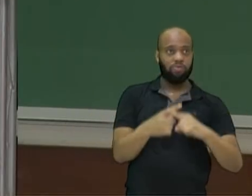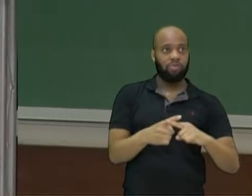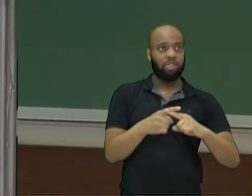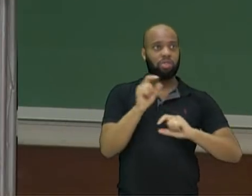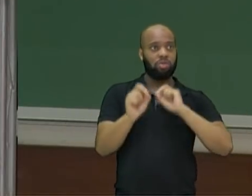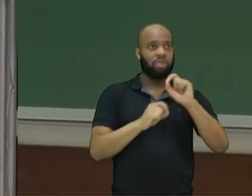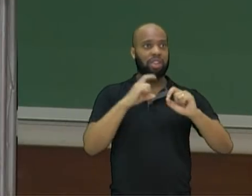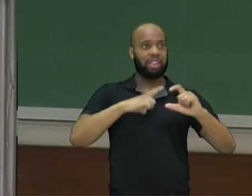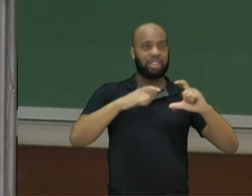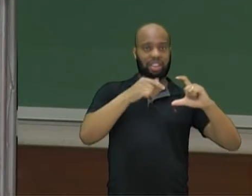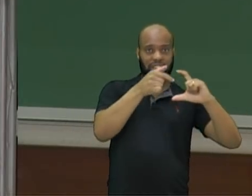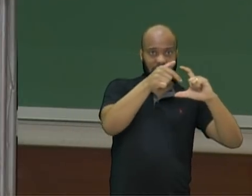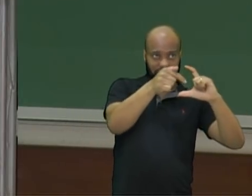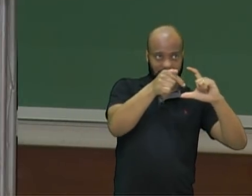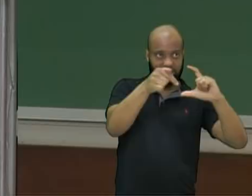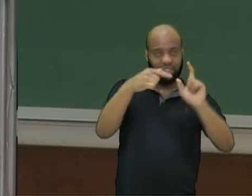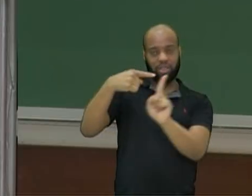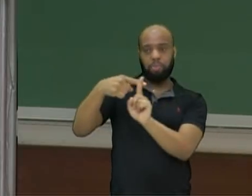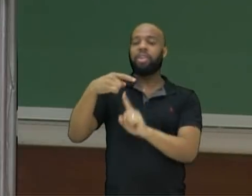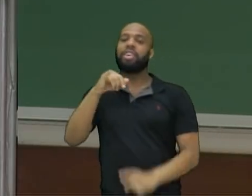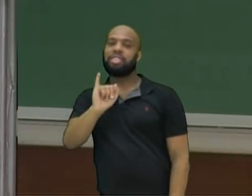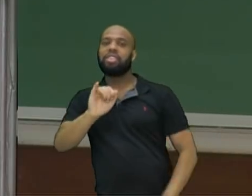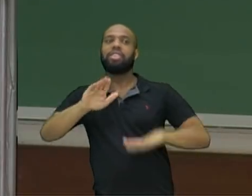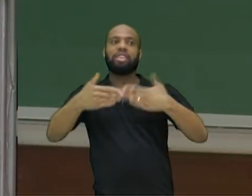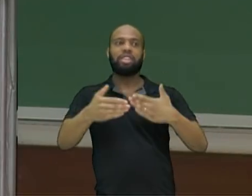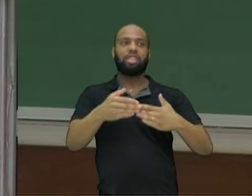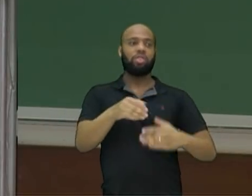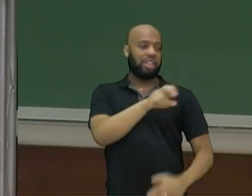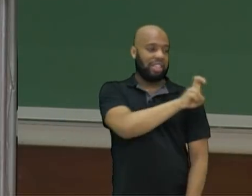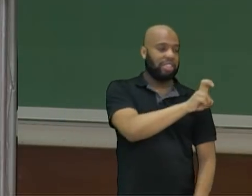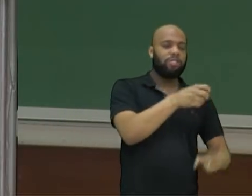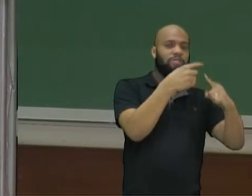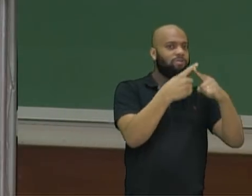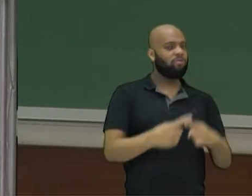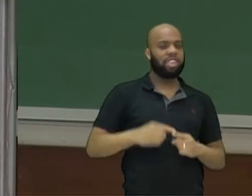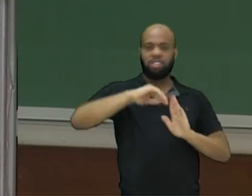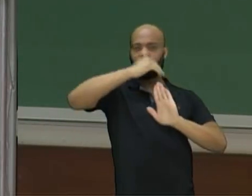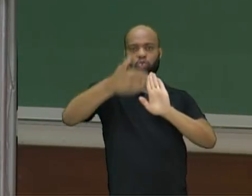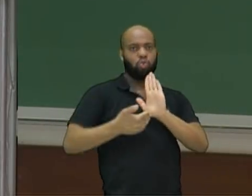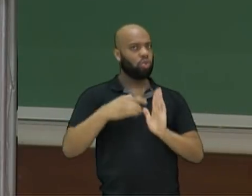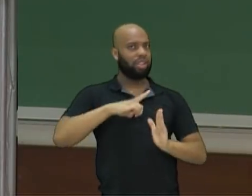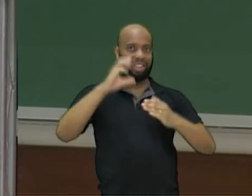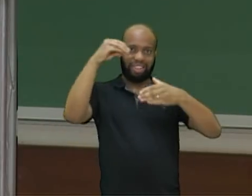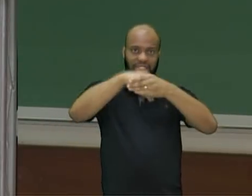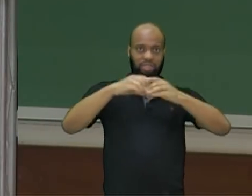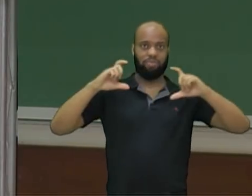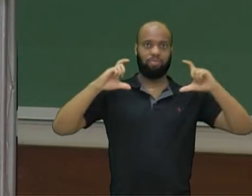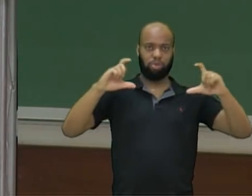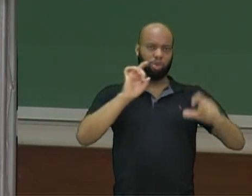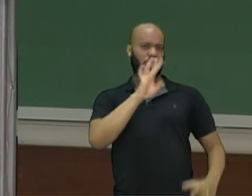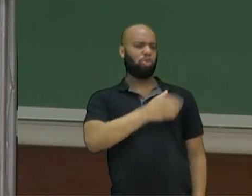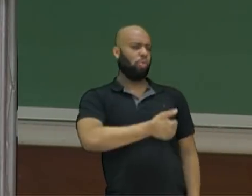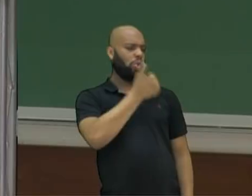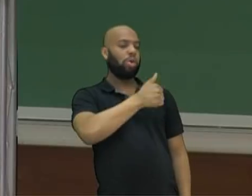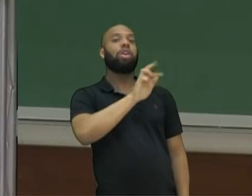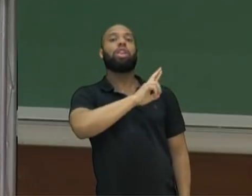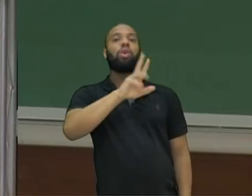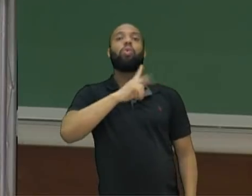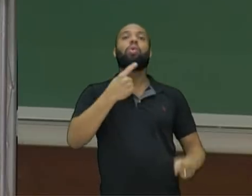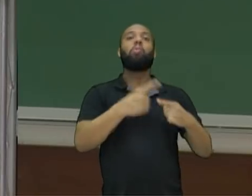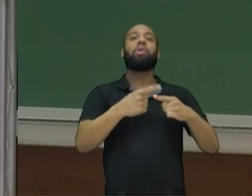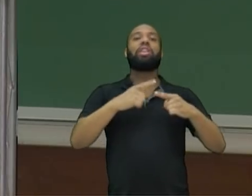mais i. Então, o 5 vai multiplicar todo mundo. Não vai multiplicar só o primeiro termo, porque o número está